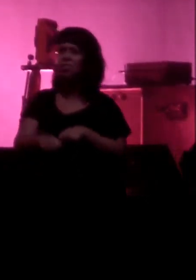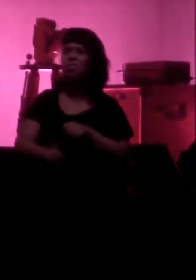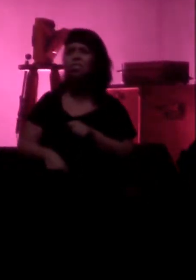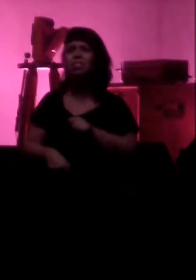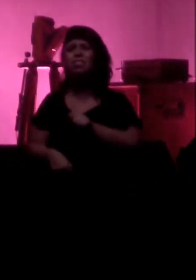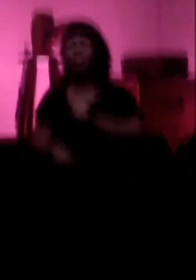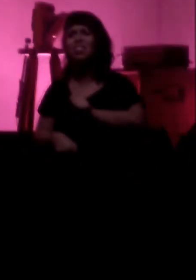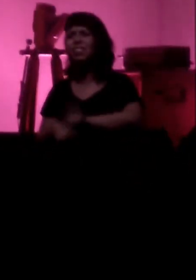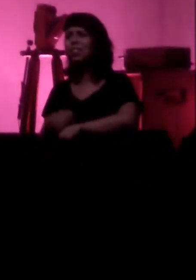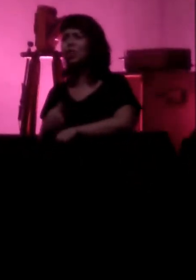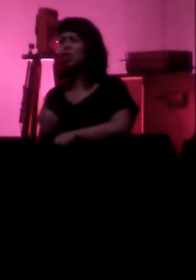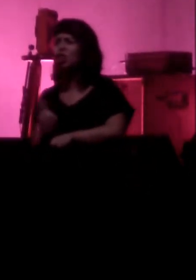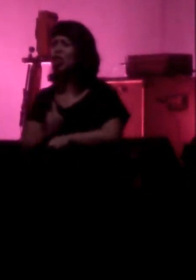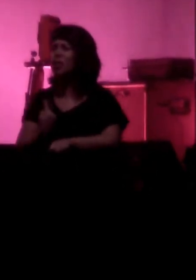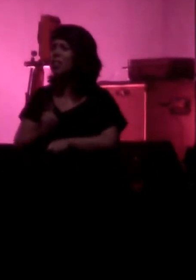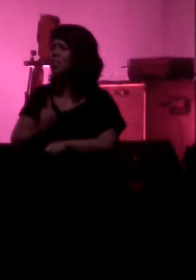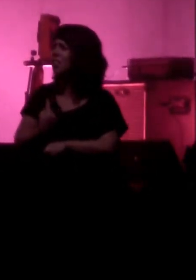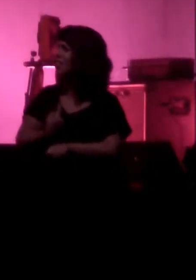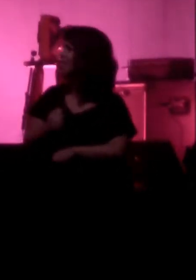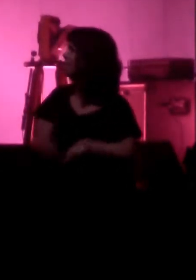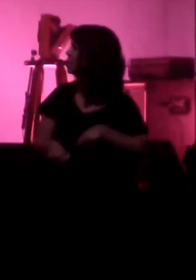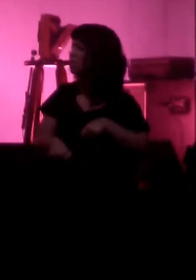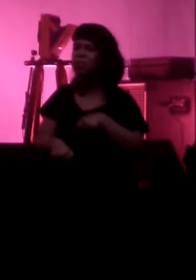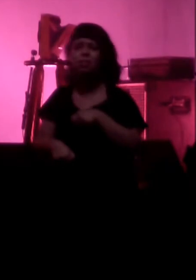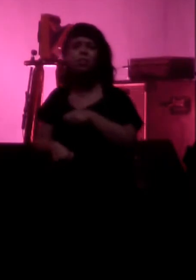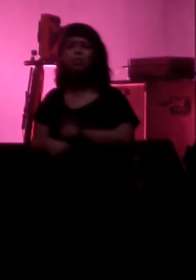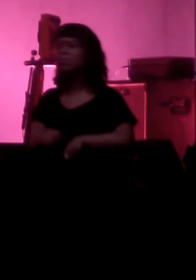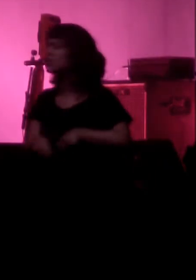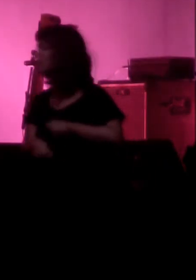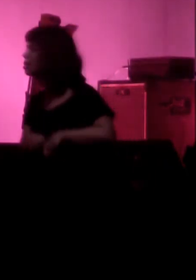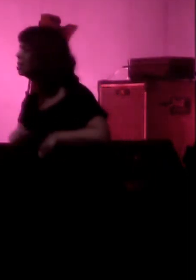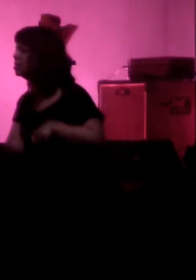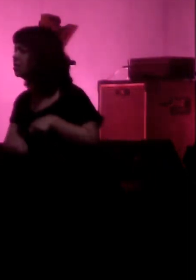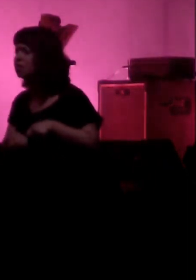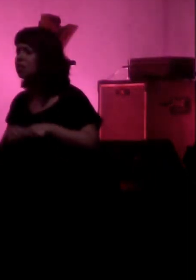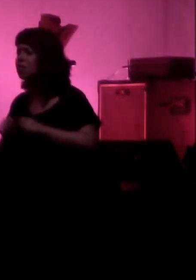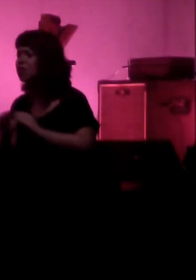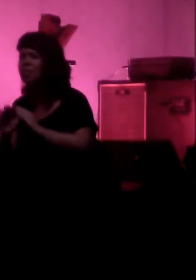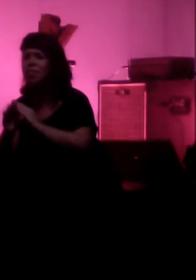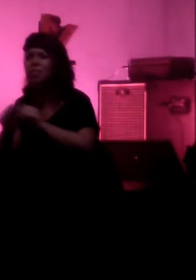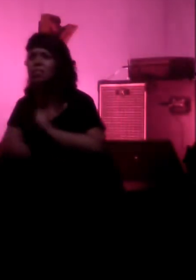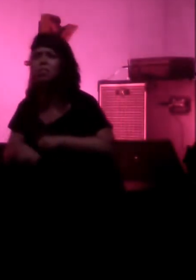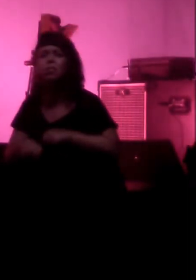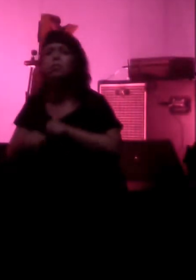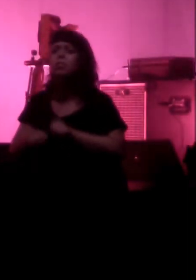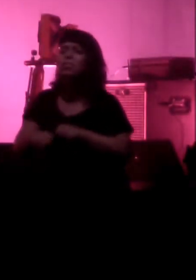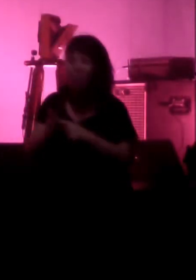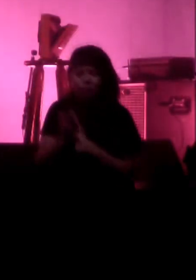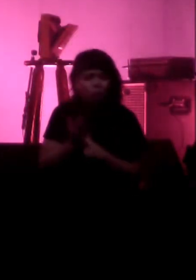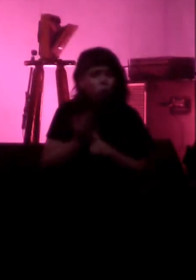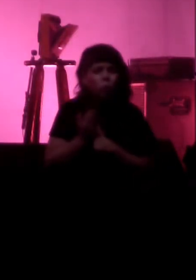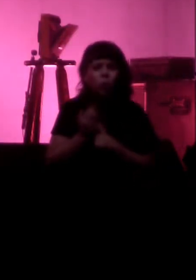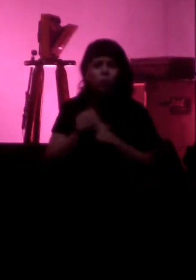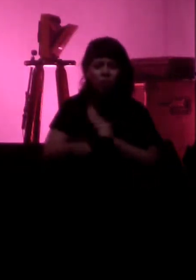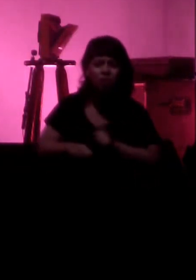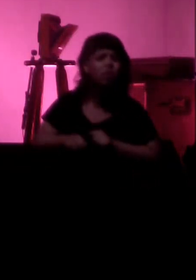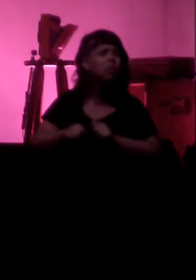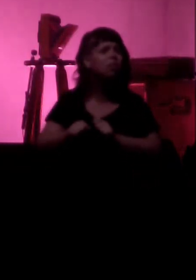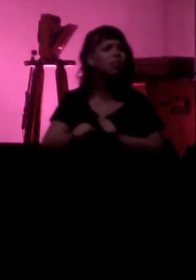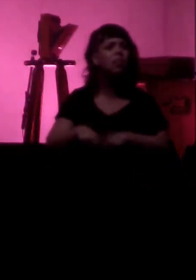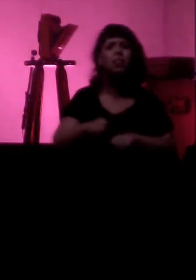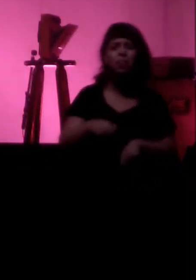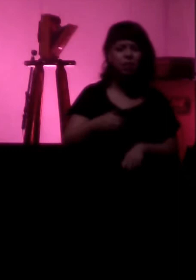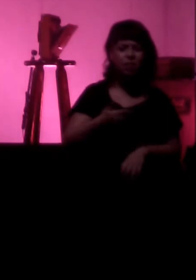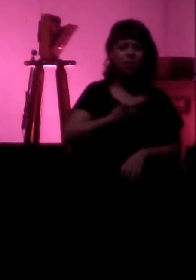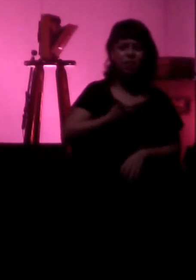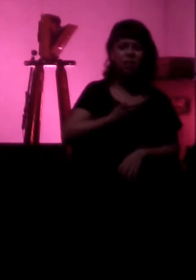tropeçando em meu caminho, à procura de abrigo, uma ajuda, um lugar, um amigo.